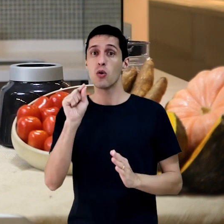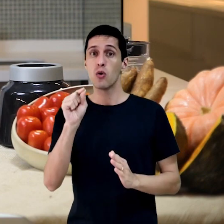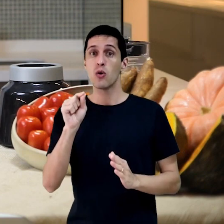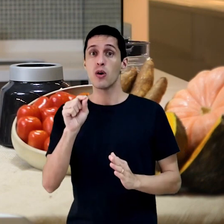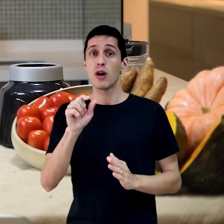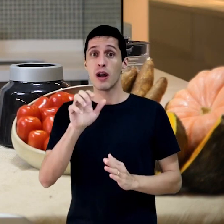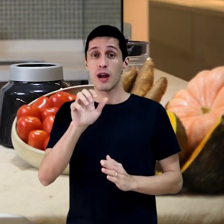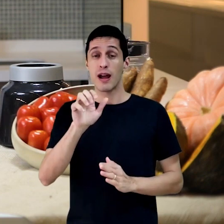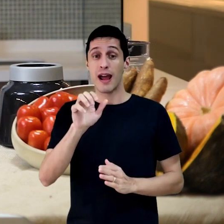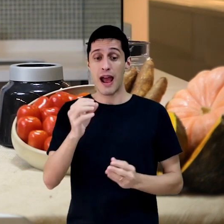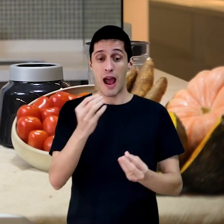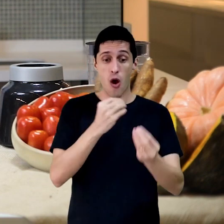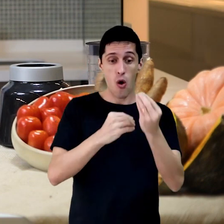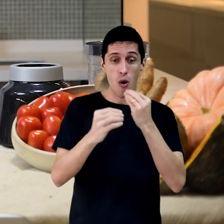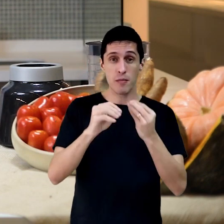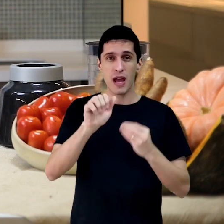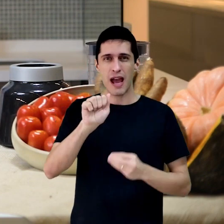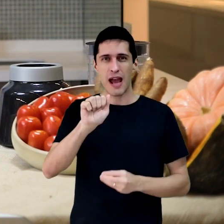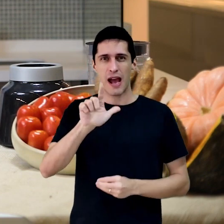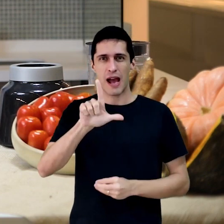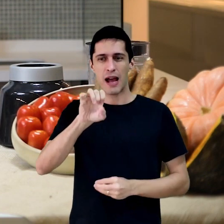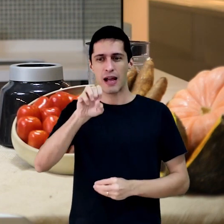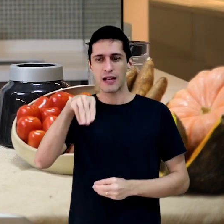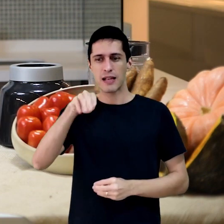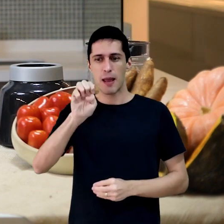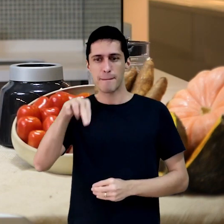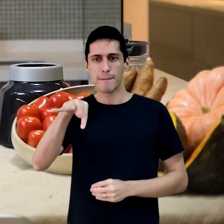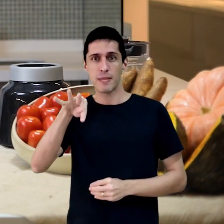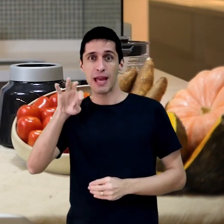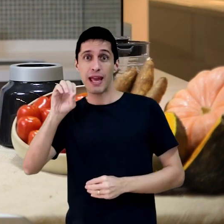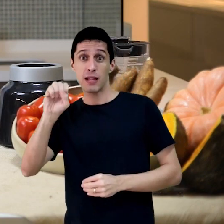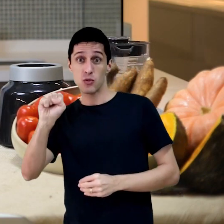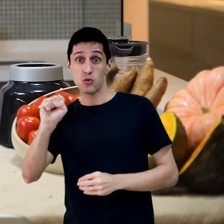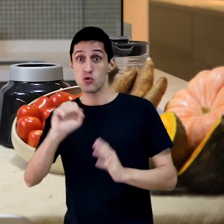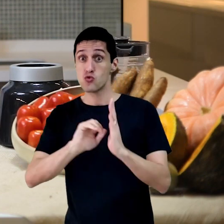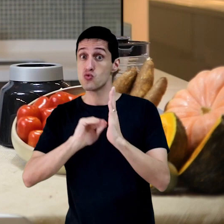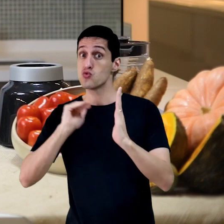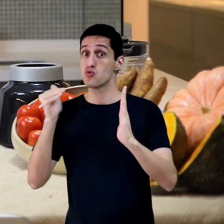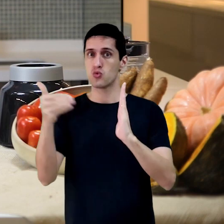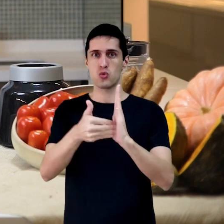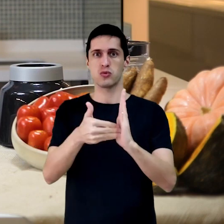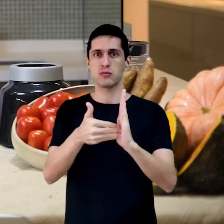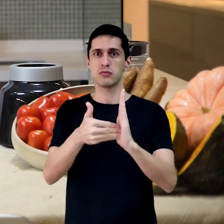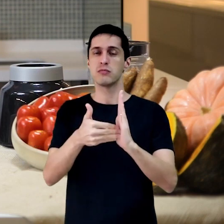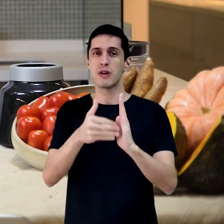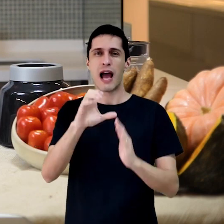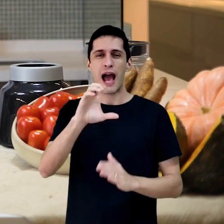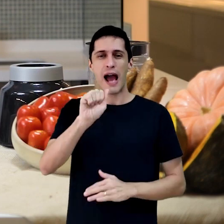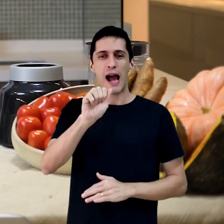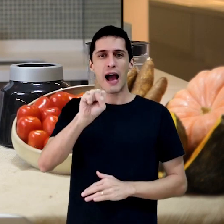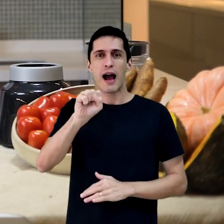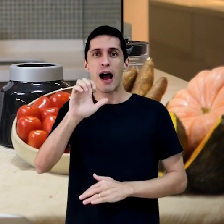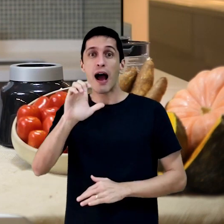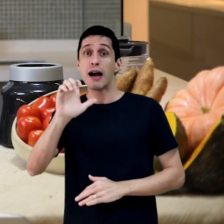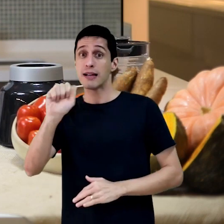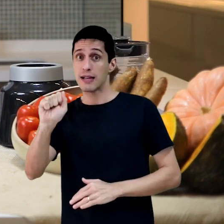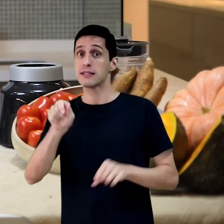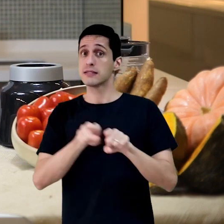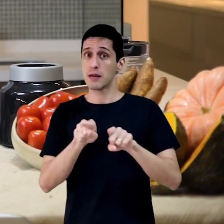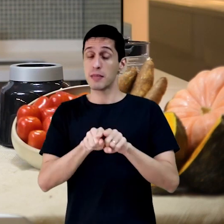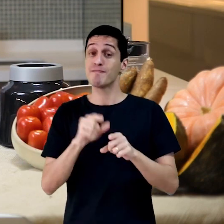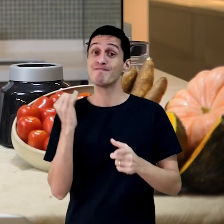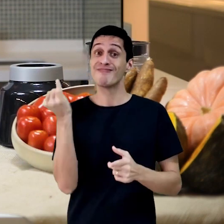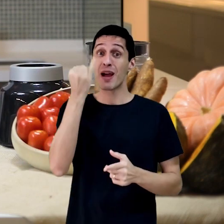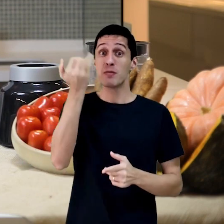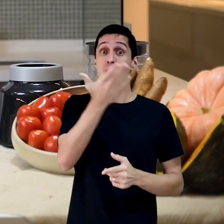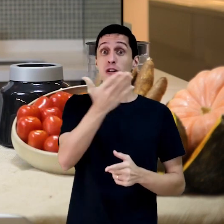sua totalidade, ou seja, com casca e tudo. Então, para isso, é importante vocês higienizar todos os